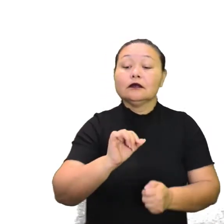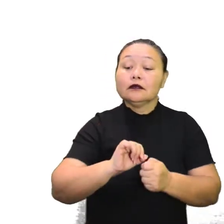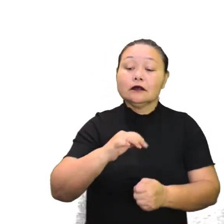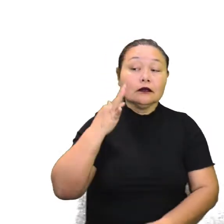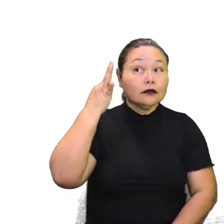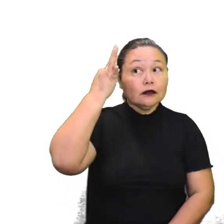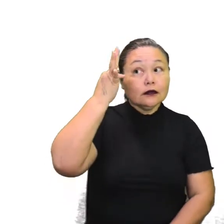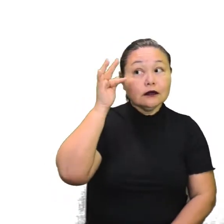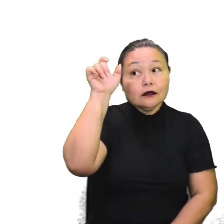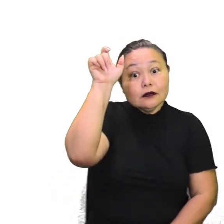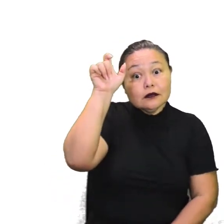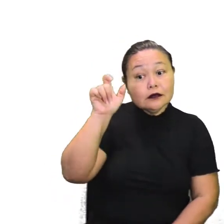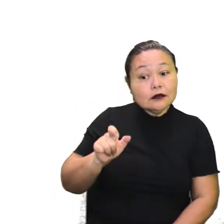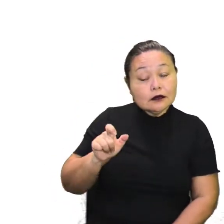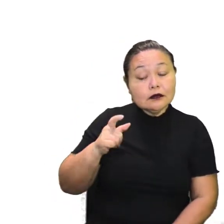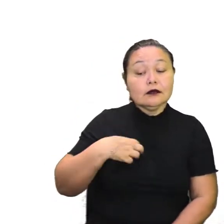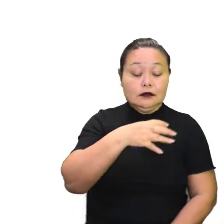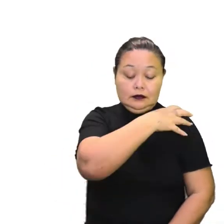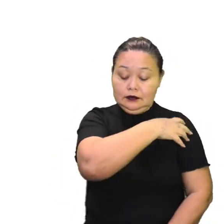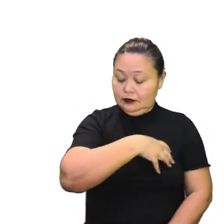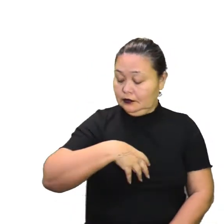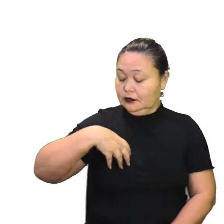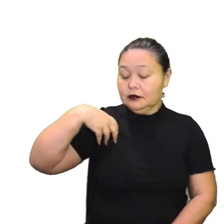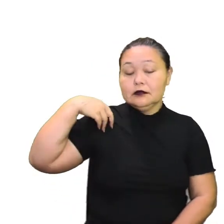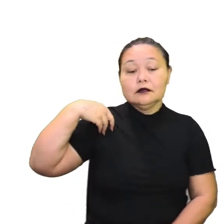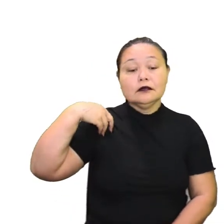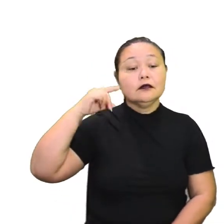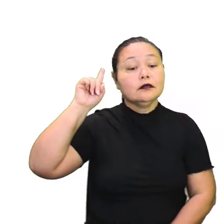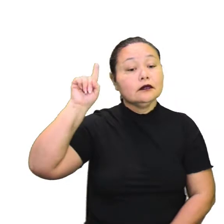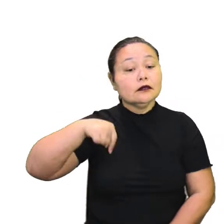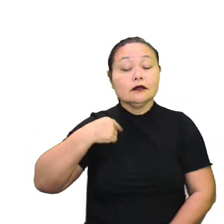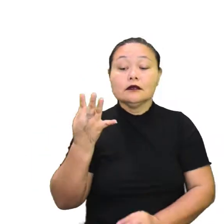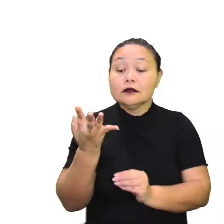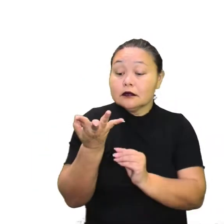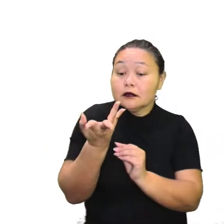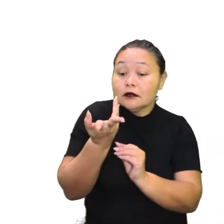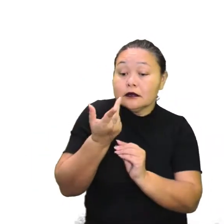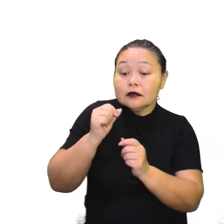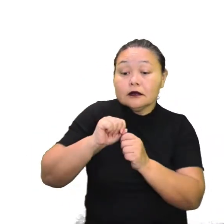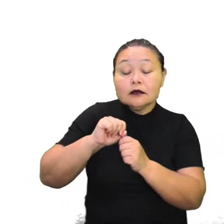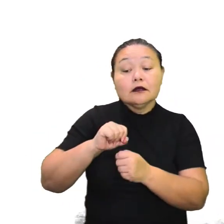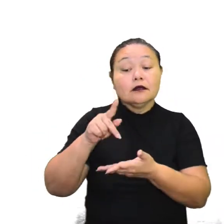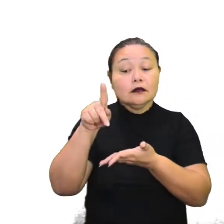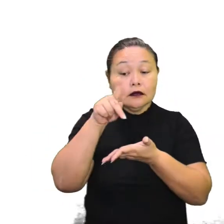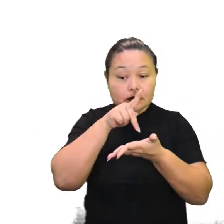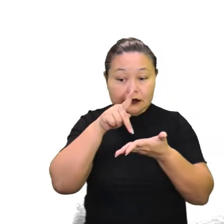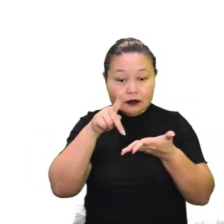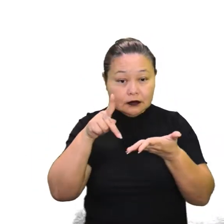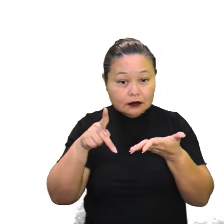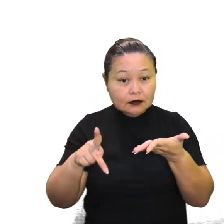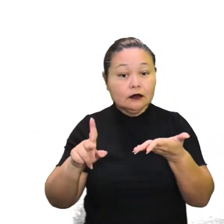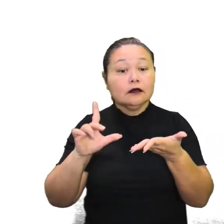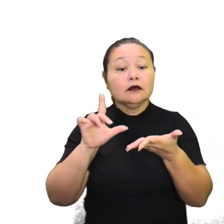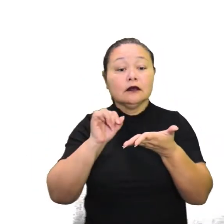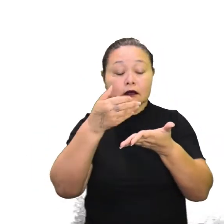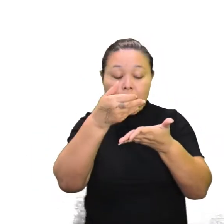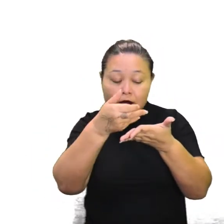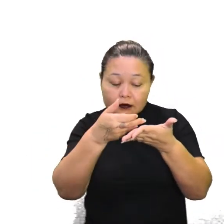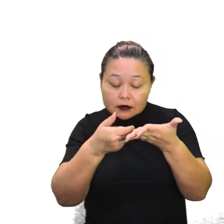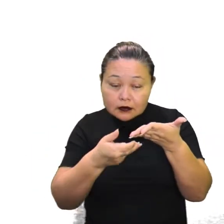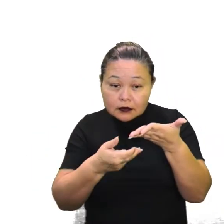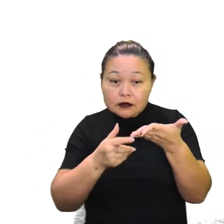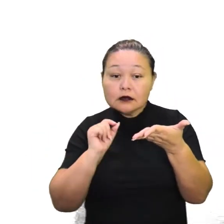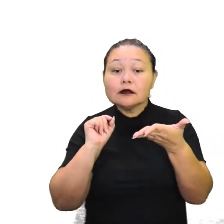filósofo Aristóteles, tá? E a sua arte poética. Então, foi Aristóteles que